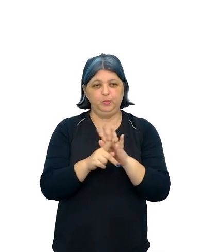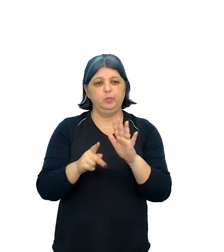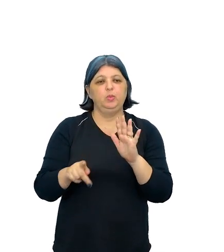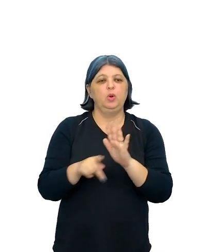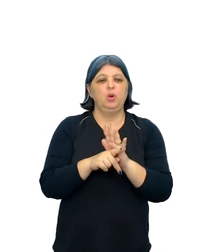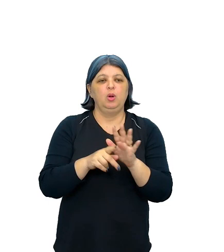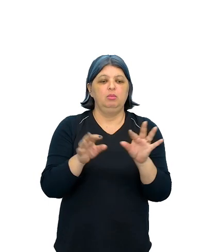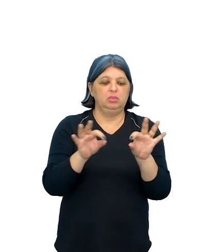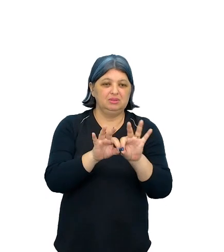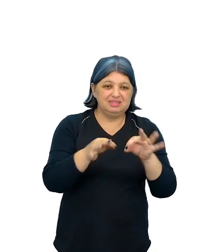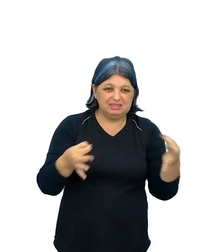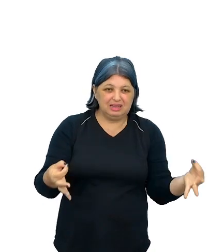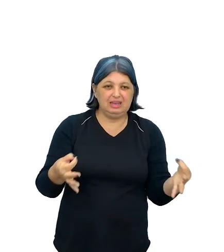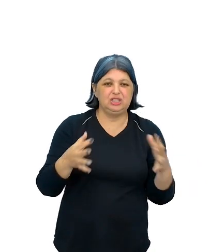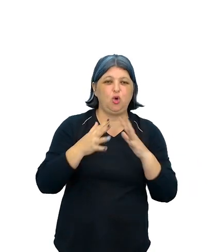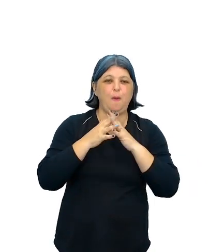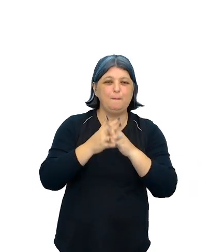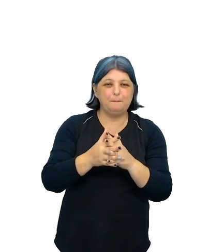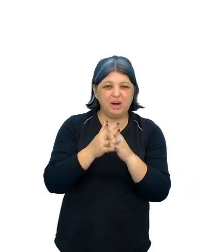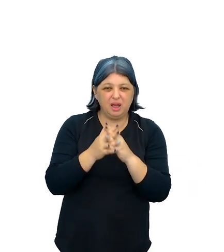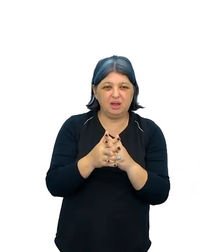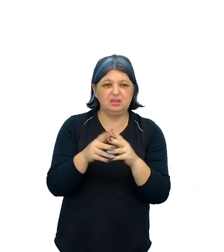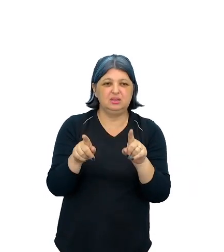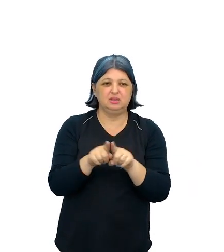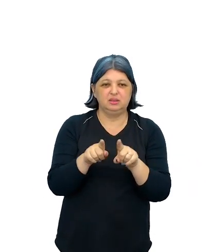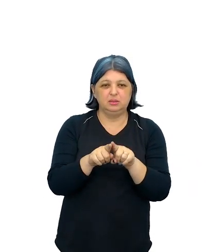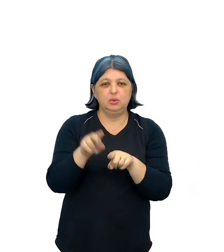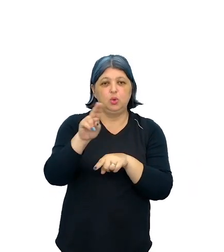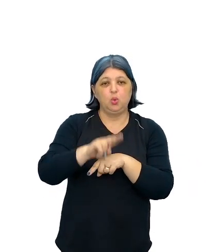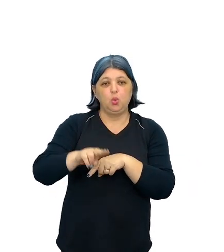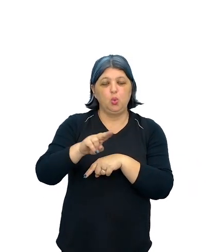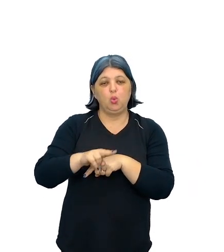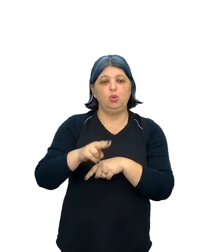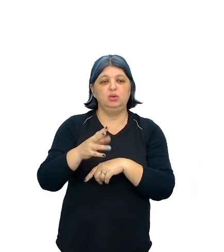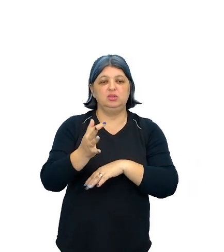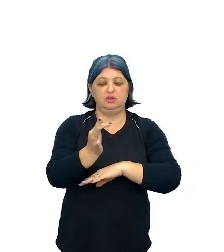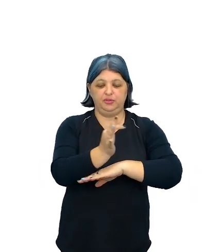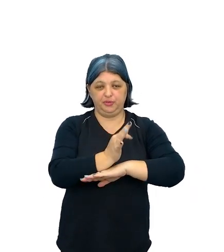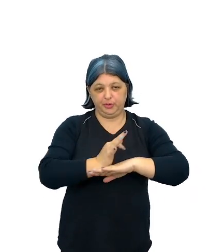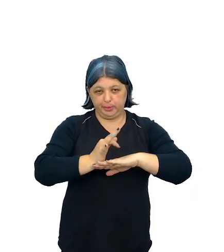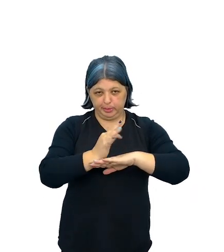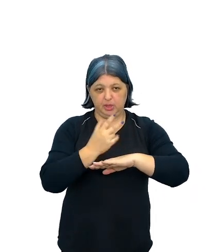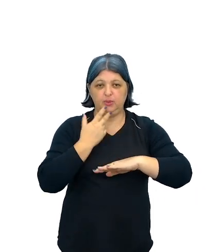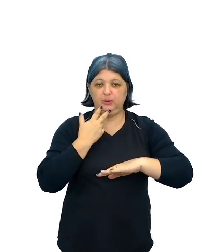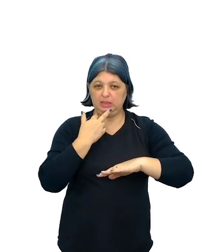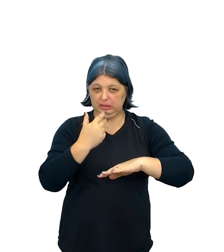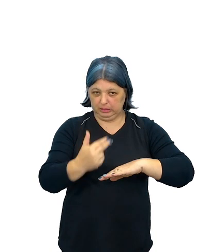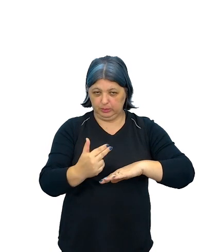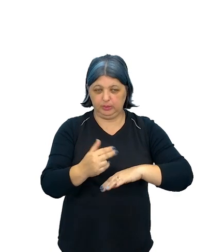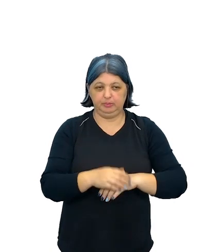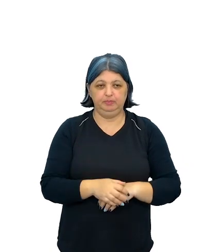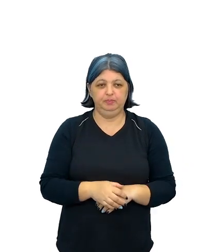sintaxe mais complexa, o uso formal da língua, né? Porque estamos falando de textos